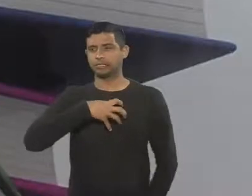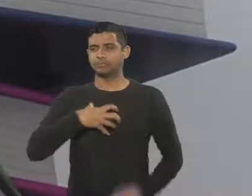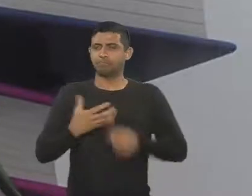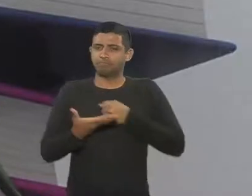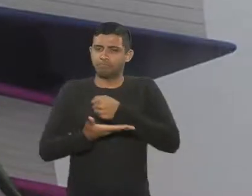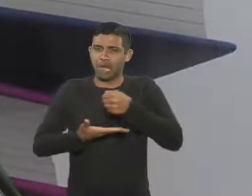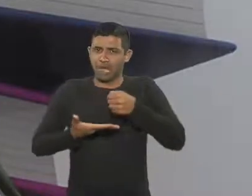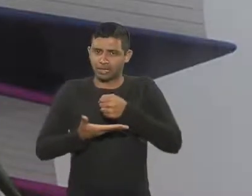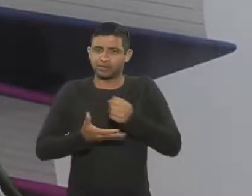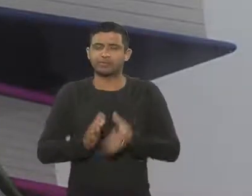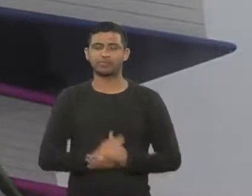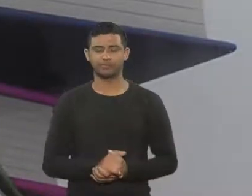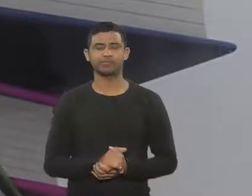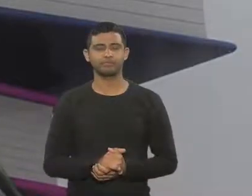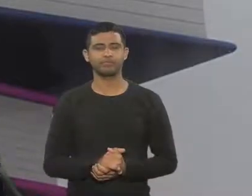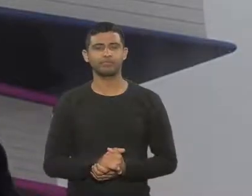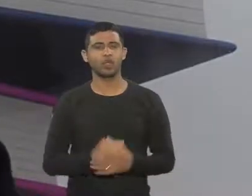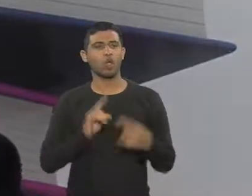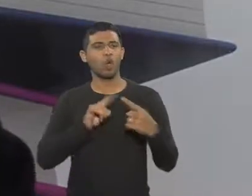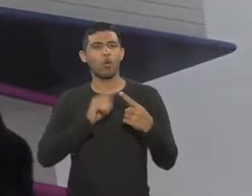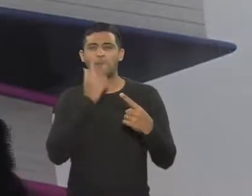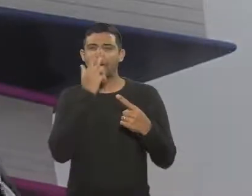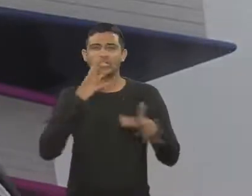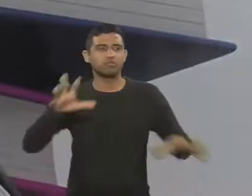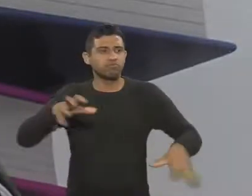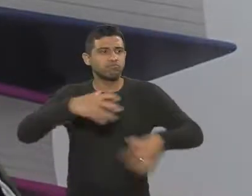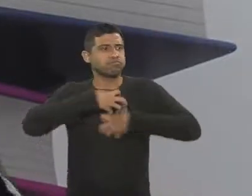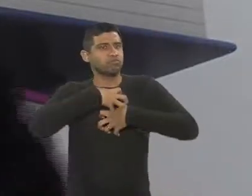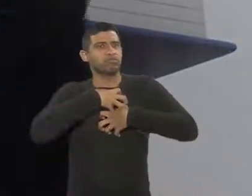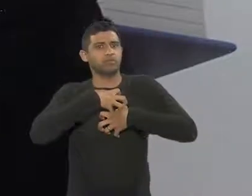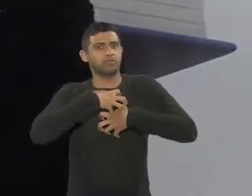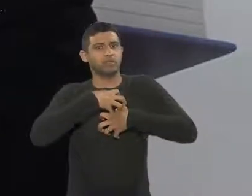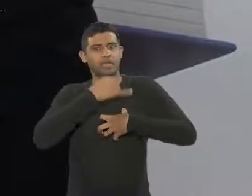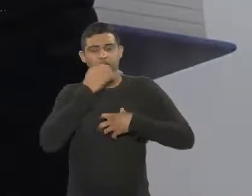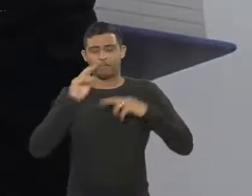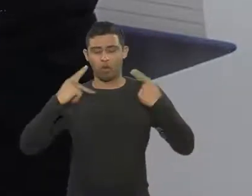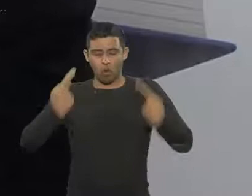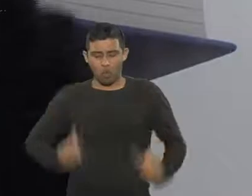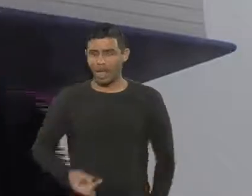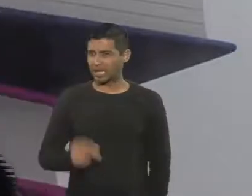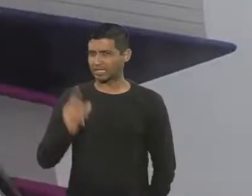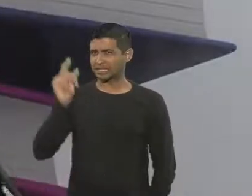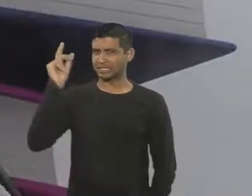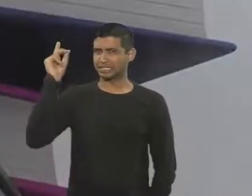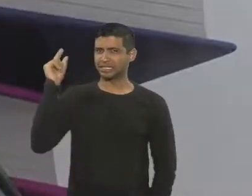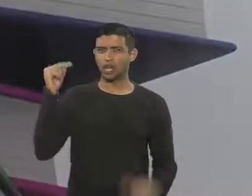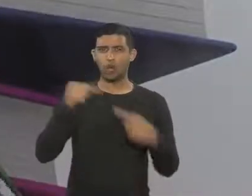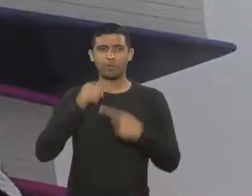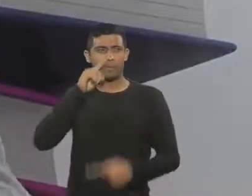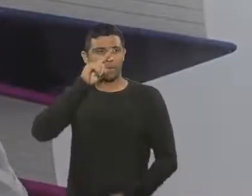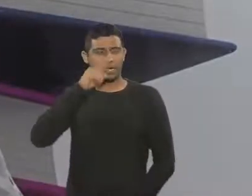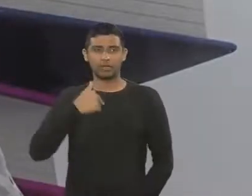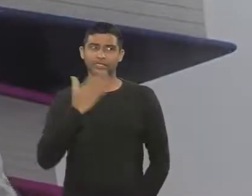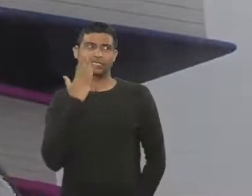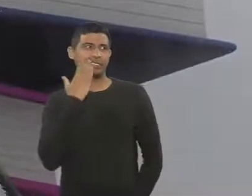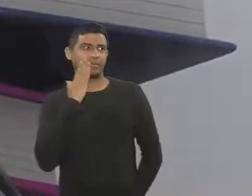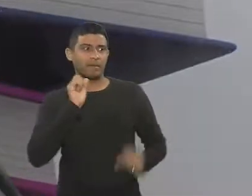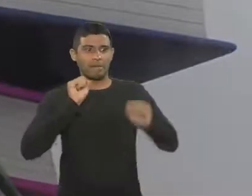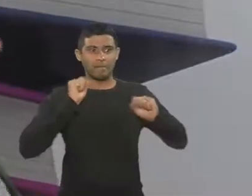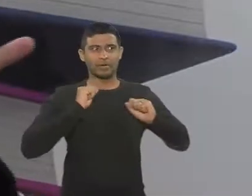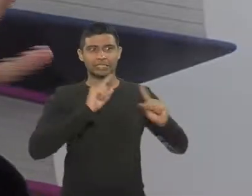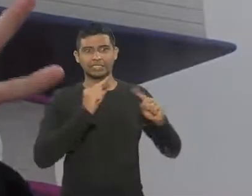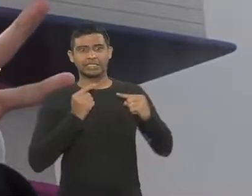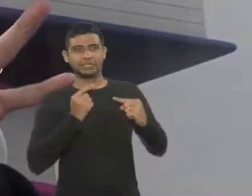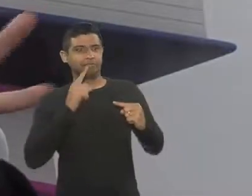básicas. Uma questão que aciona, vamos dizer assim, o ser humano primitivo que a gente foi, é o perigo, a noção de perigo. Qualquer coisa